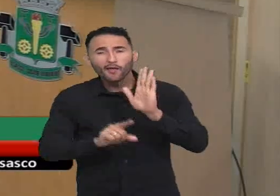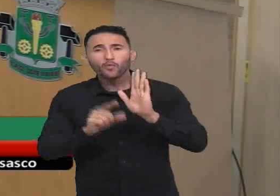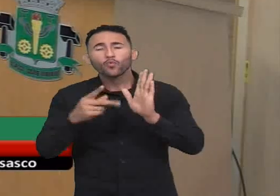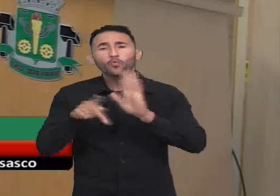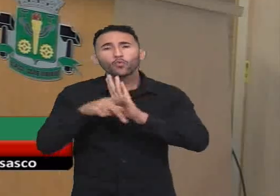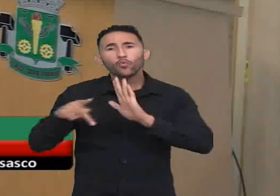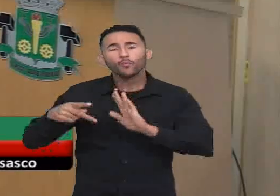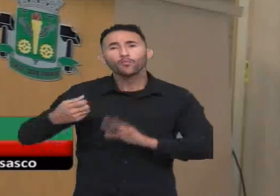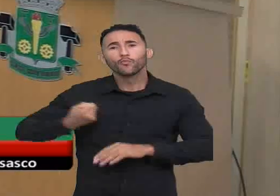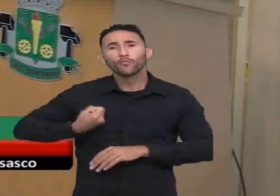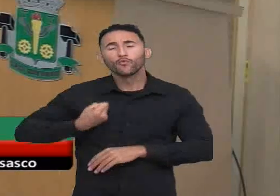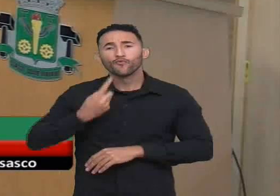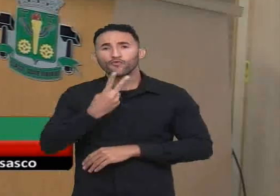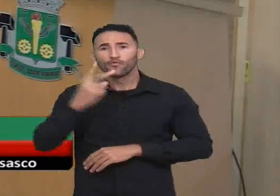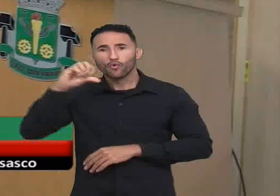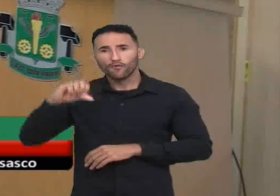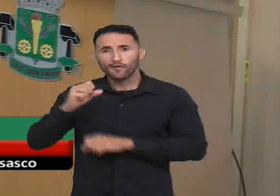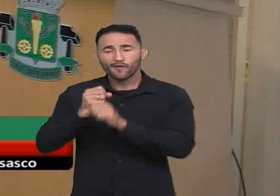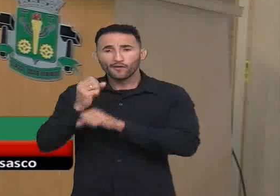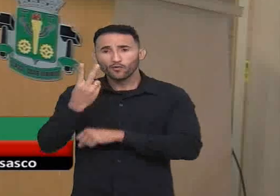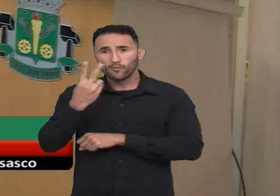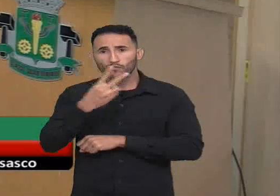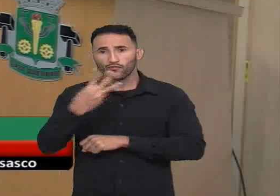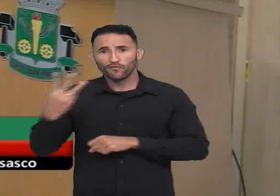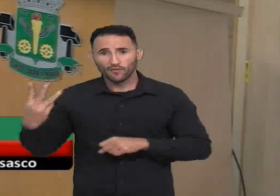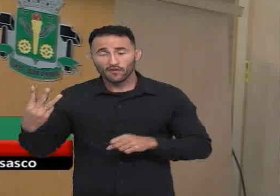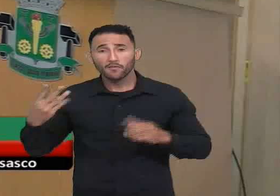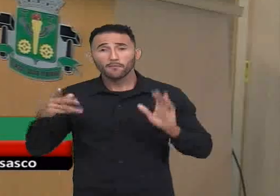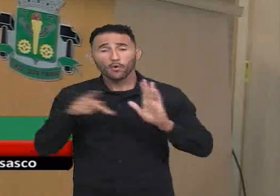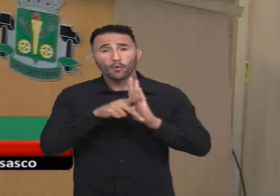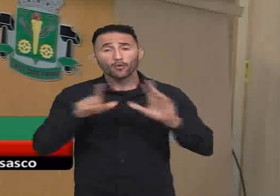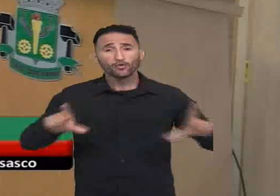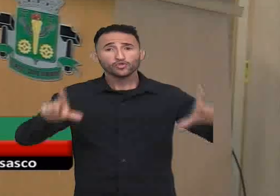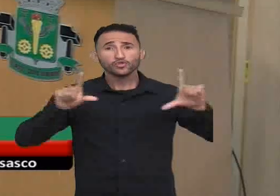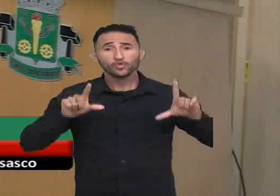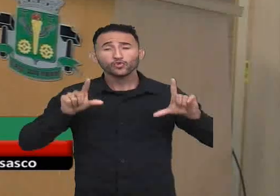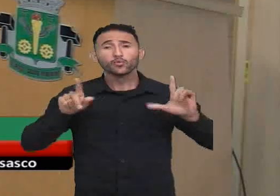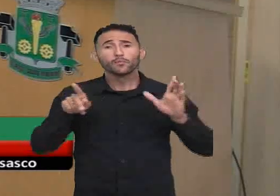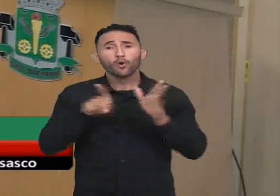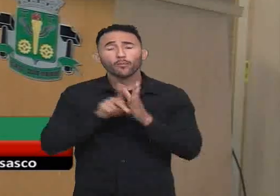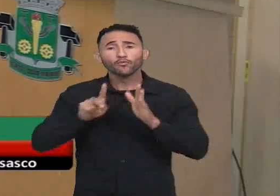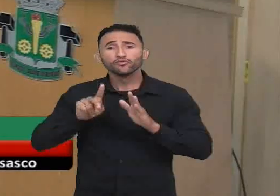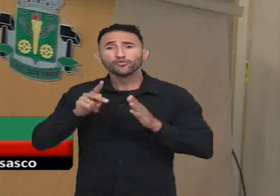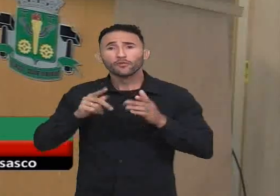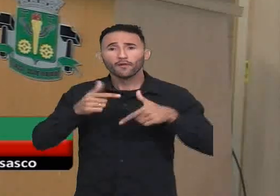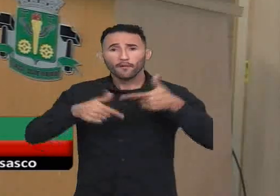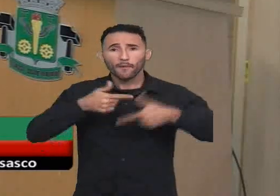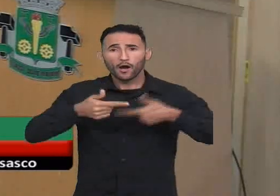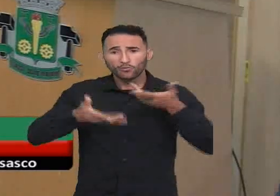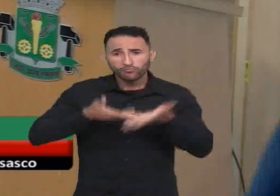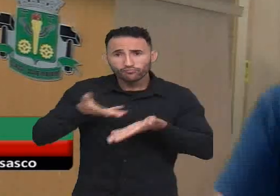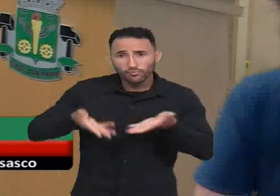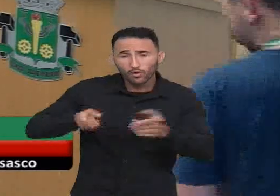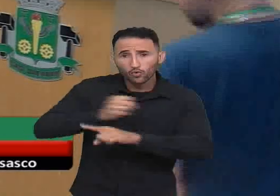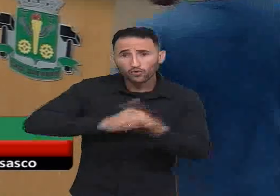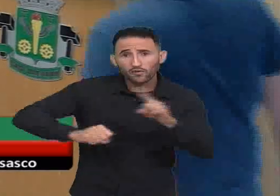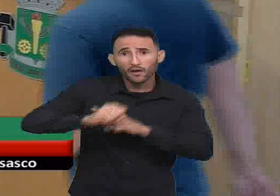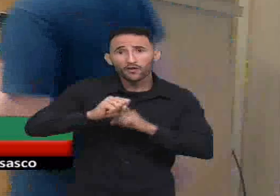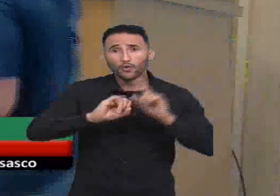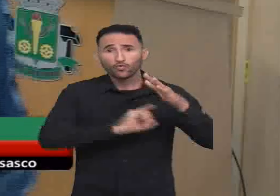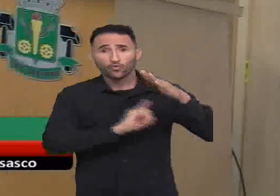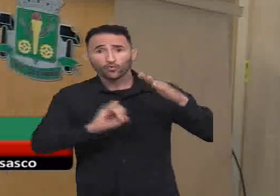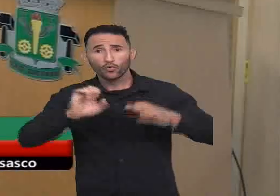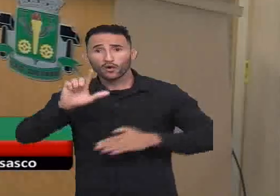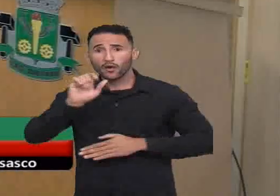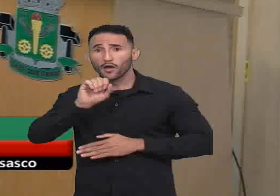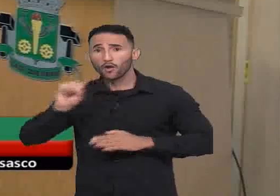29 de 2023, dispõe sobre a concessão do título de utilidade pública ao Instituto Elos.